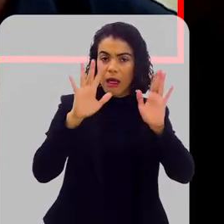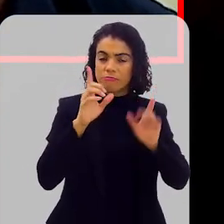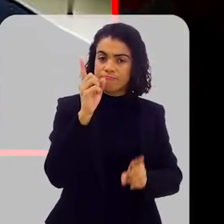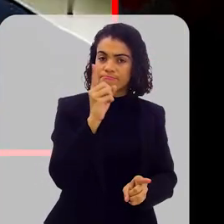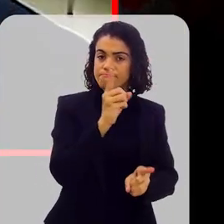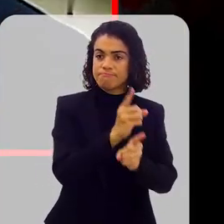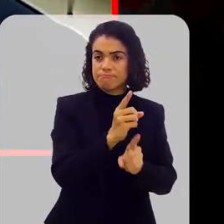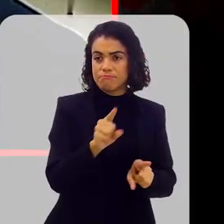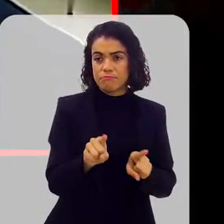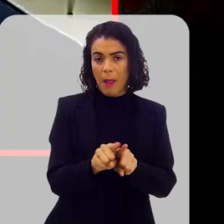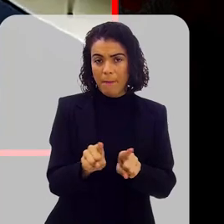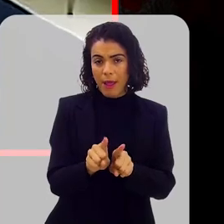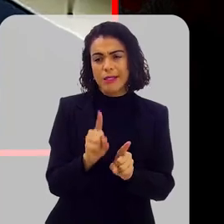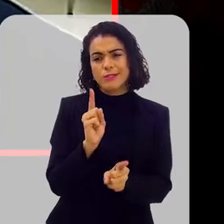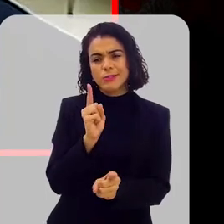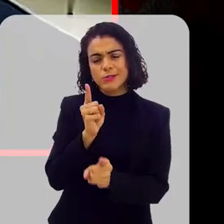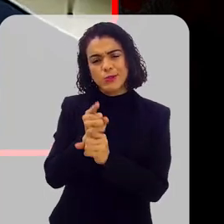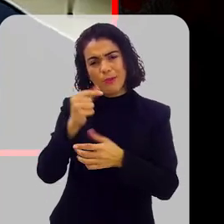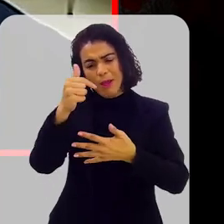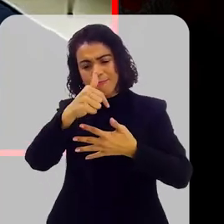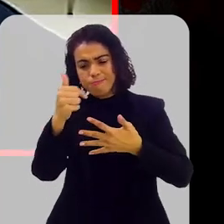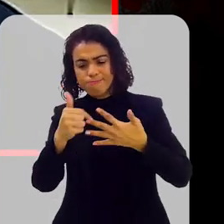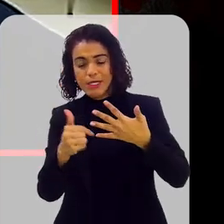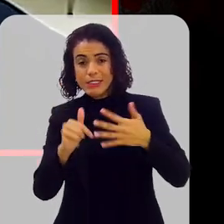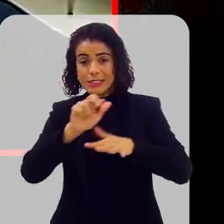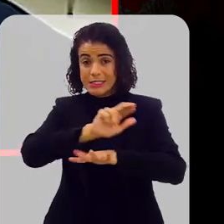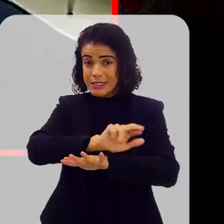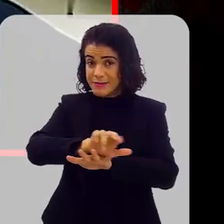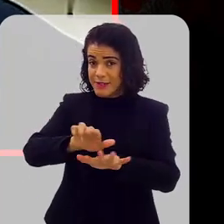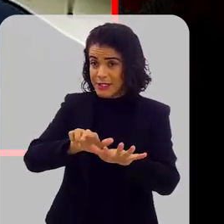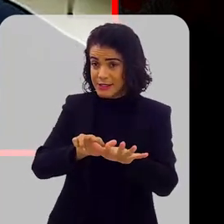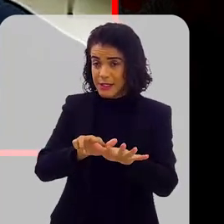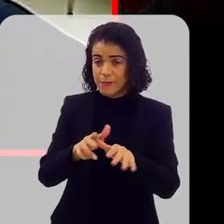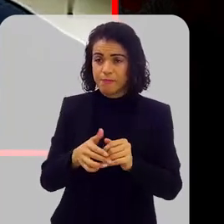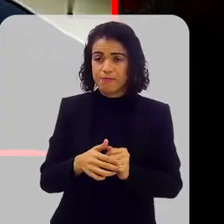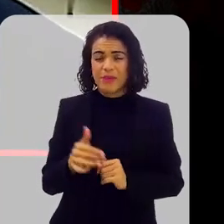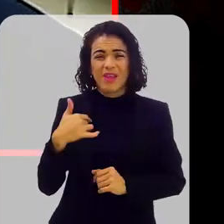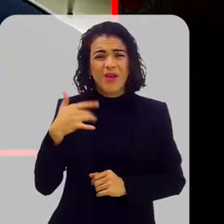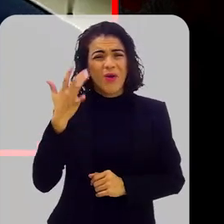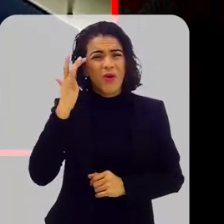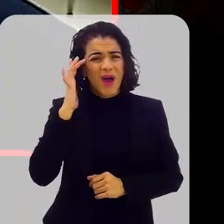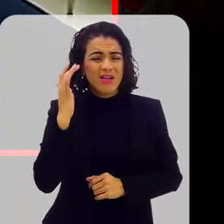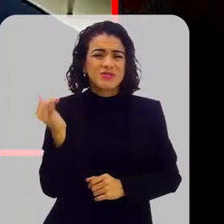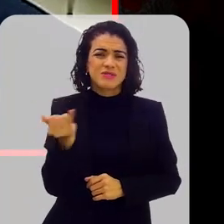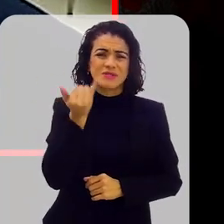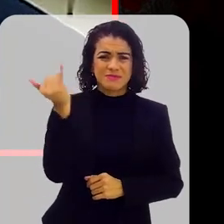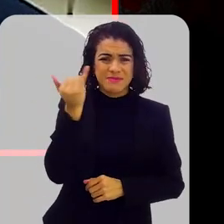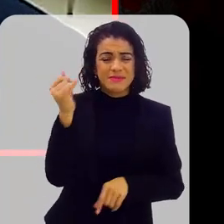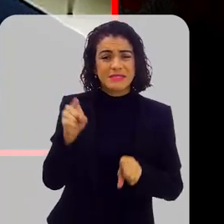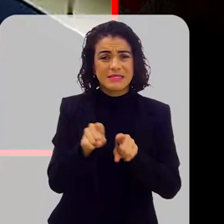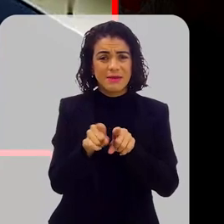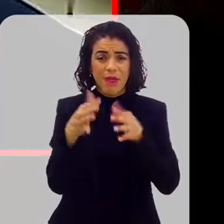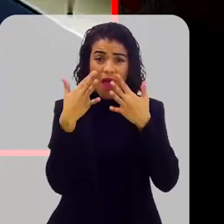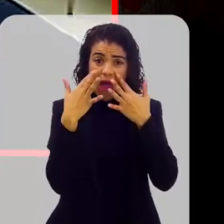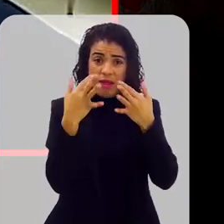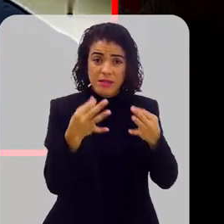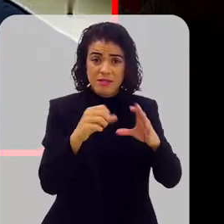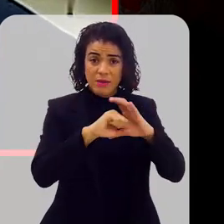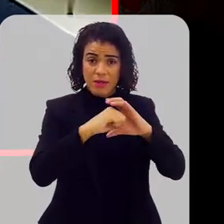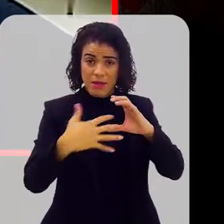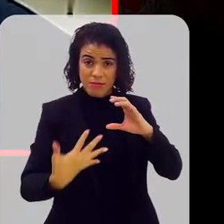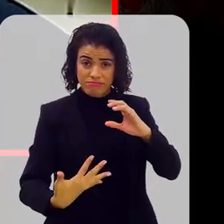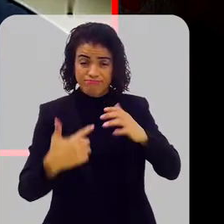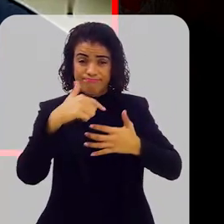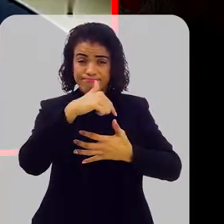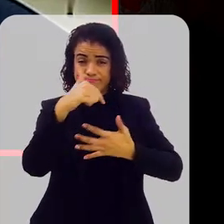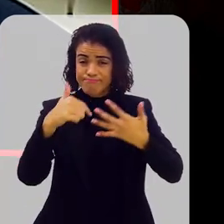esclarecer o diagnóstico, pensando também entre os diagnósticos diferenciais de câncer de intestino. Eu acho é muito importante a gente ter